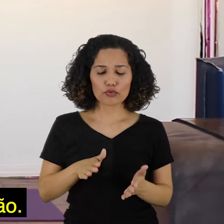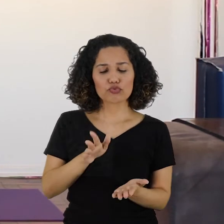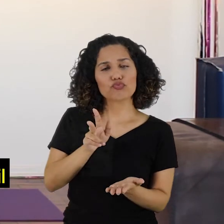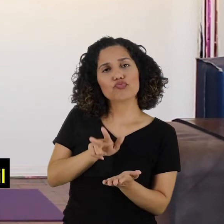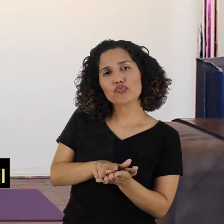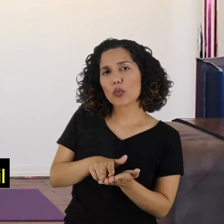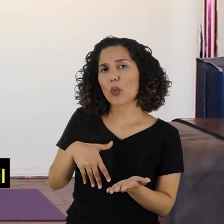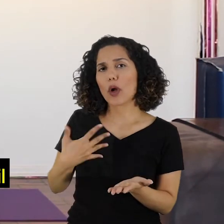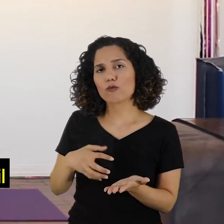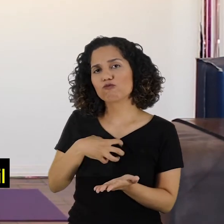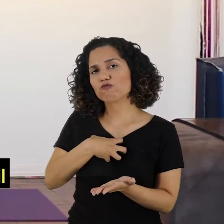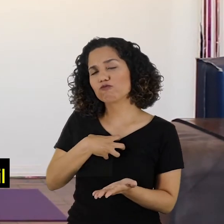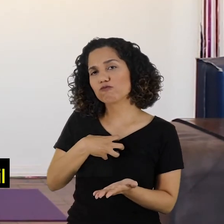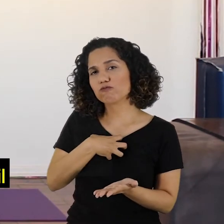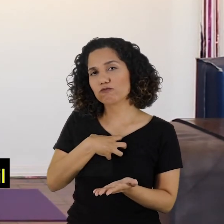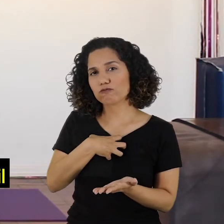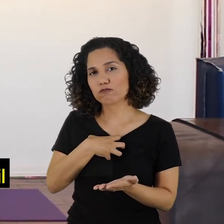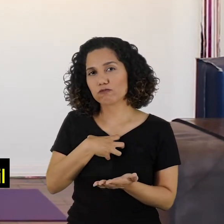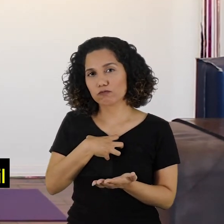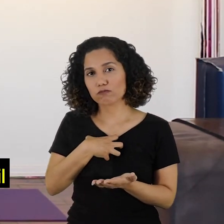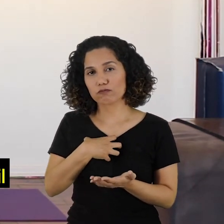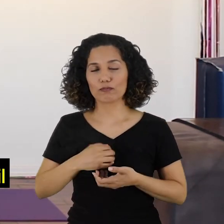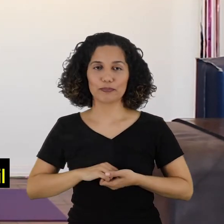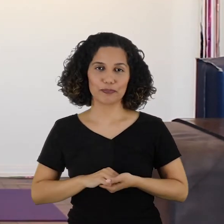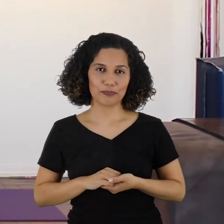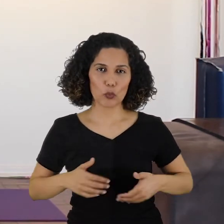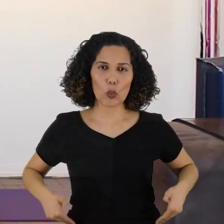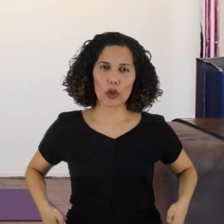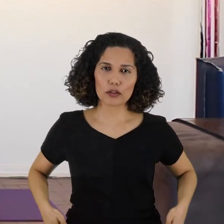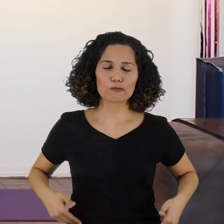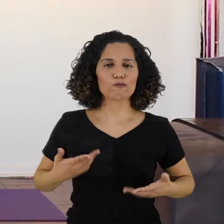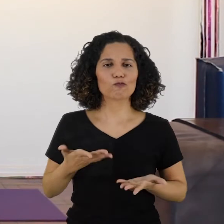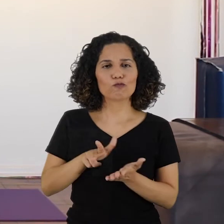chão. Quais as partes do seu quadril que toca o chão.